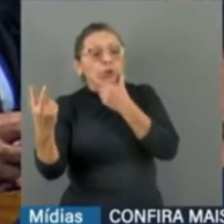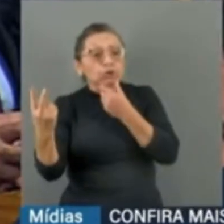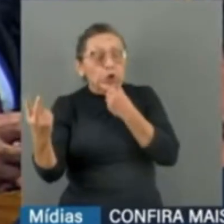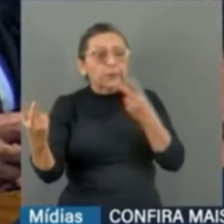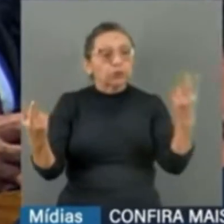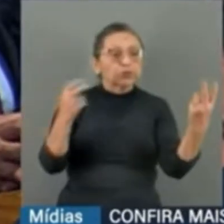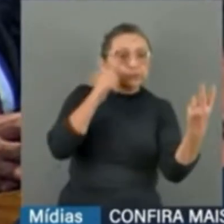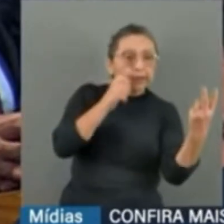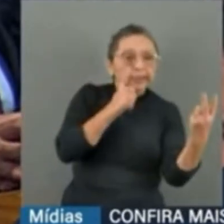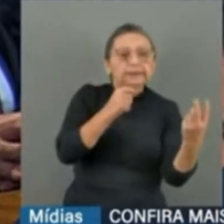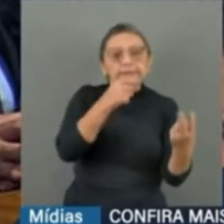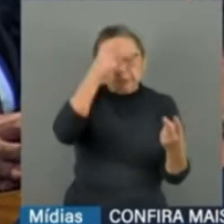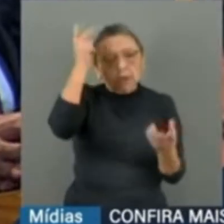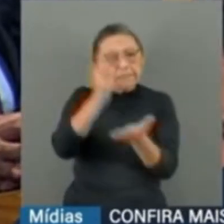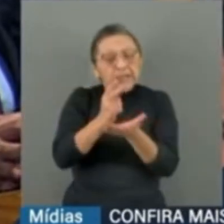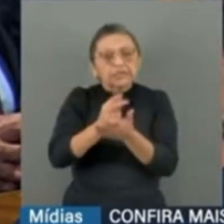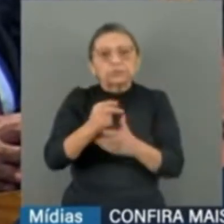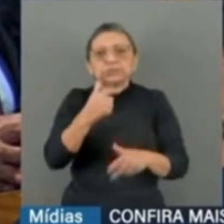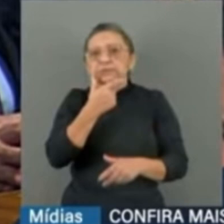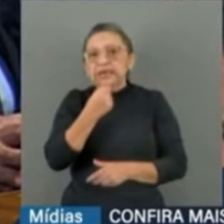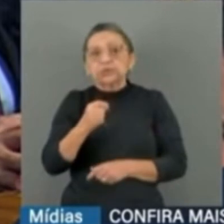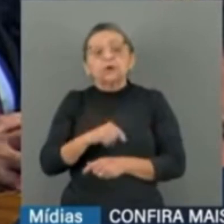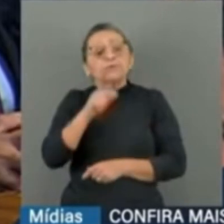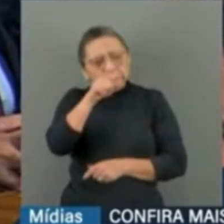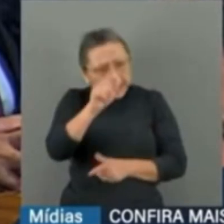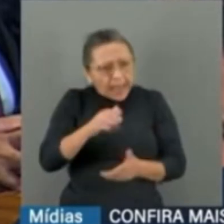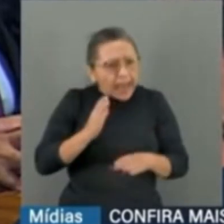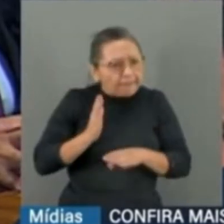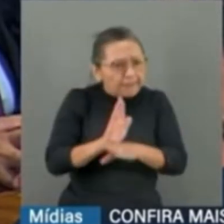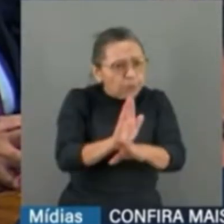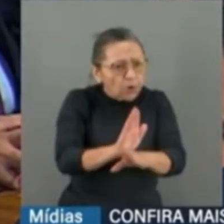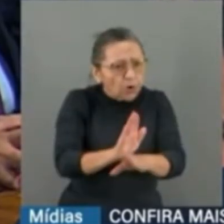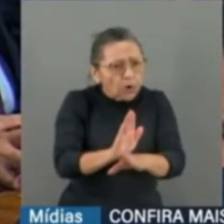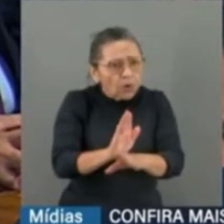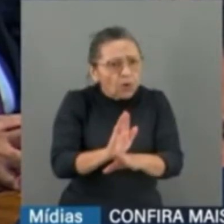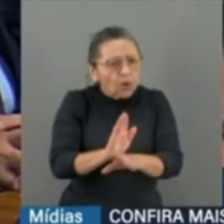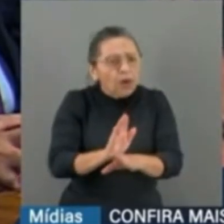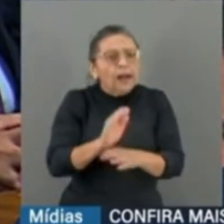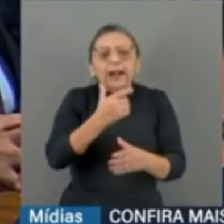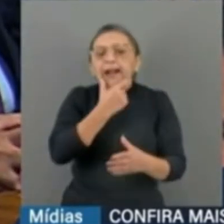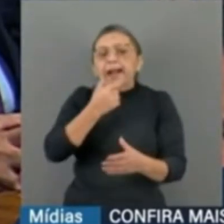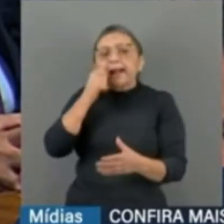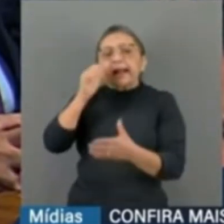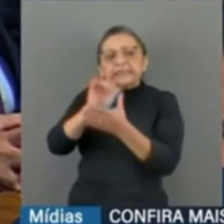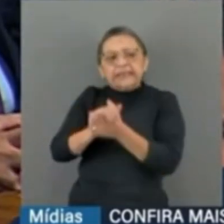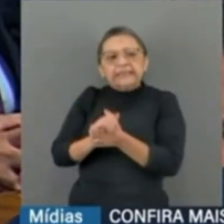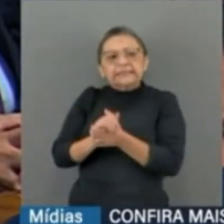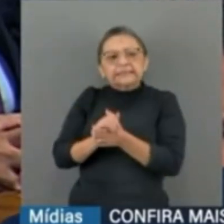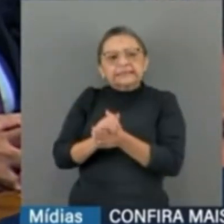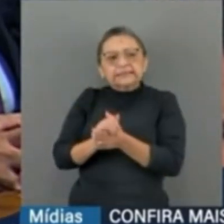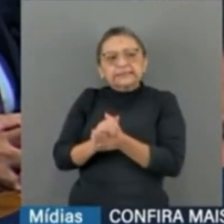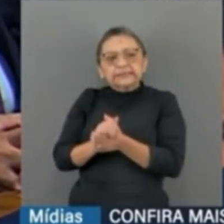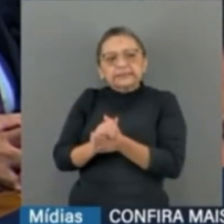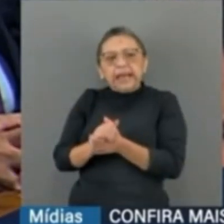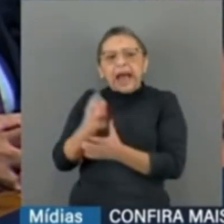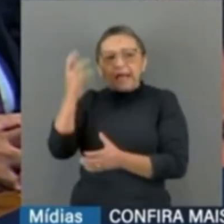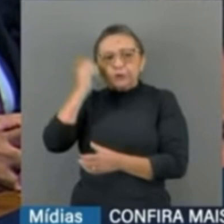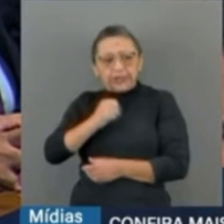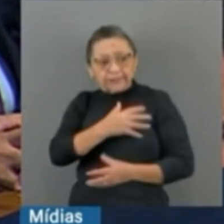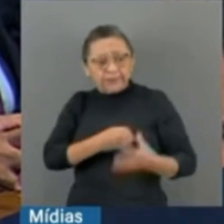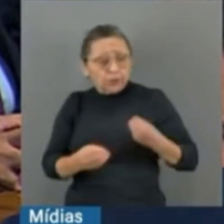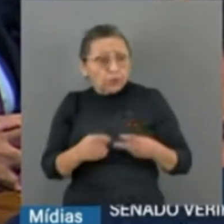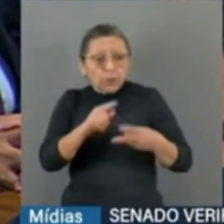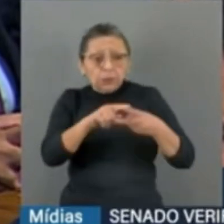mesmo sexo? O senhor é a favor da adoção por casais homoafetivos? São duas